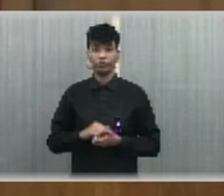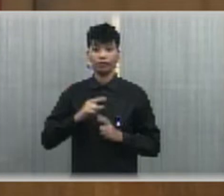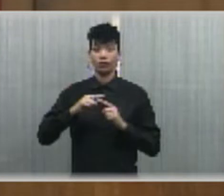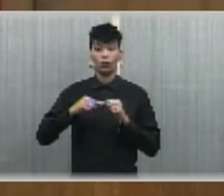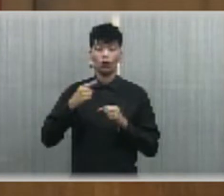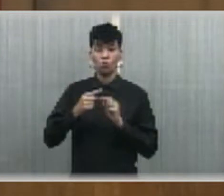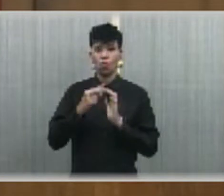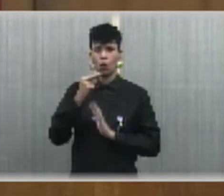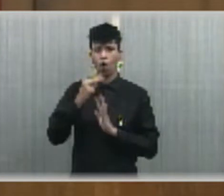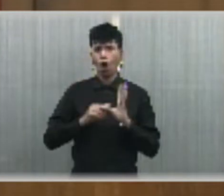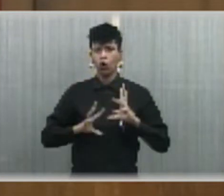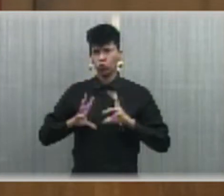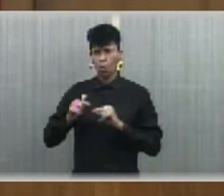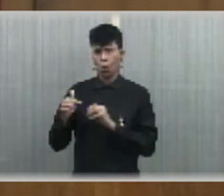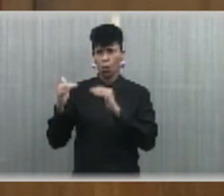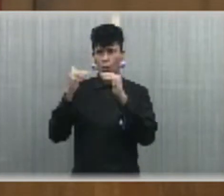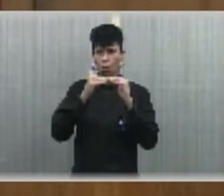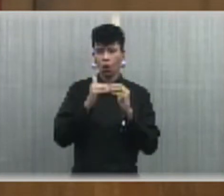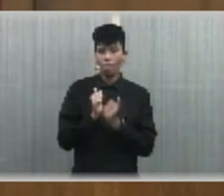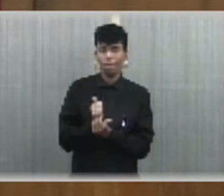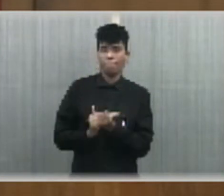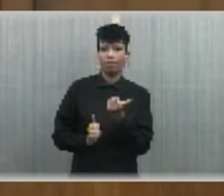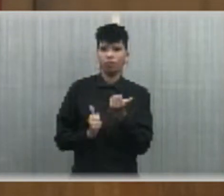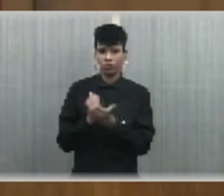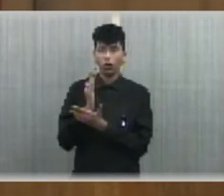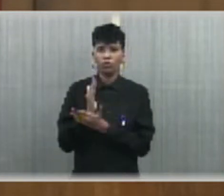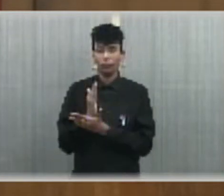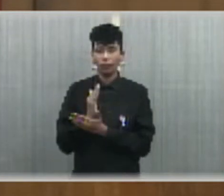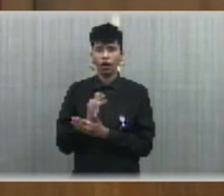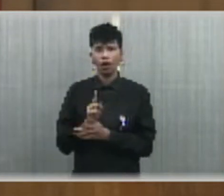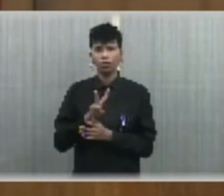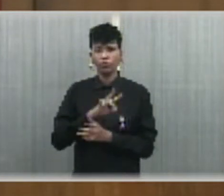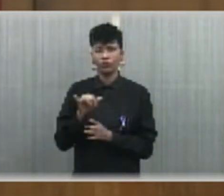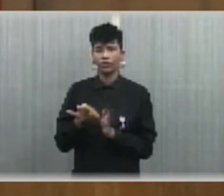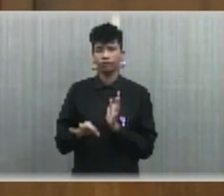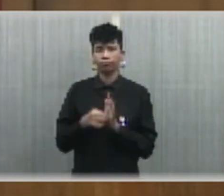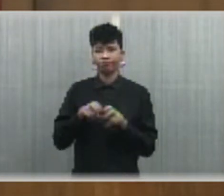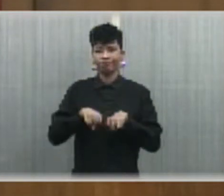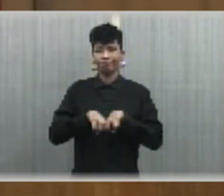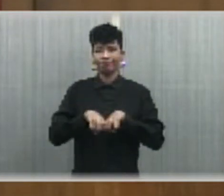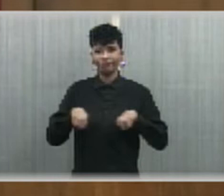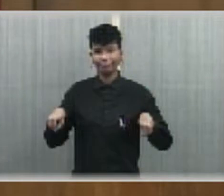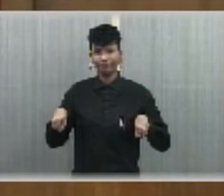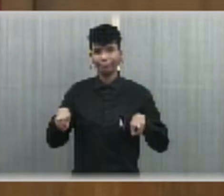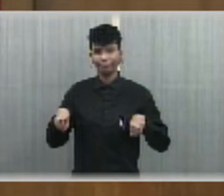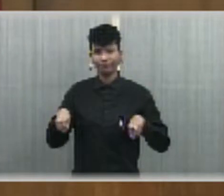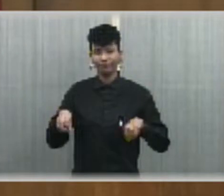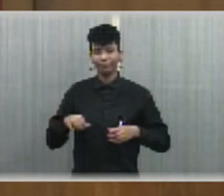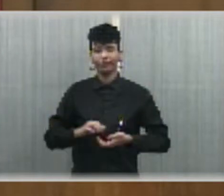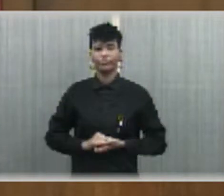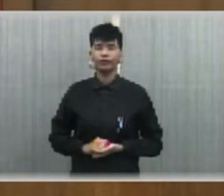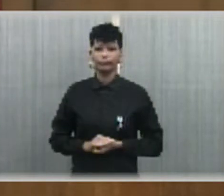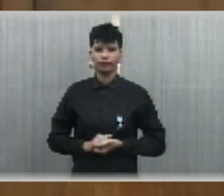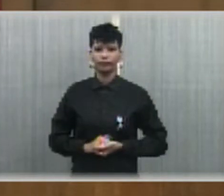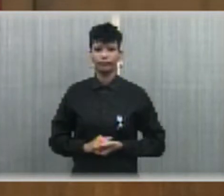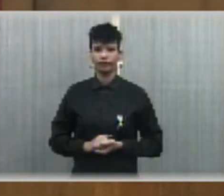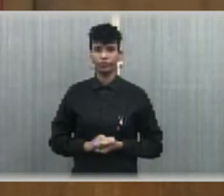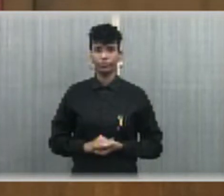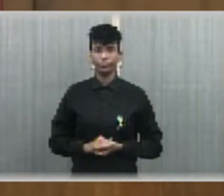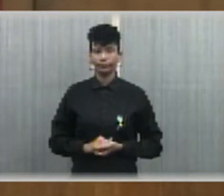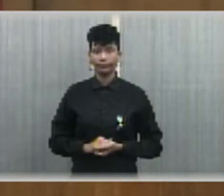de lida e achado conforme, aprovada pelo plenário e vai assinada pela mesa da sessão